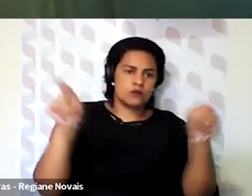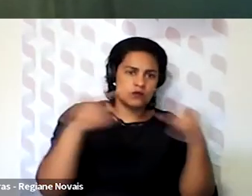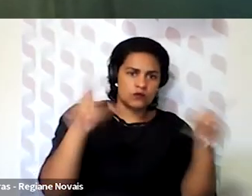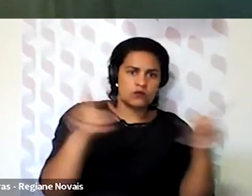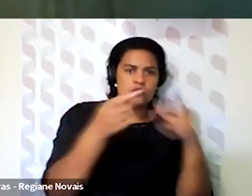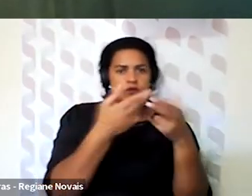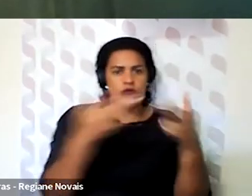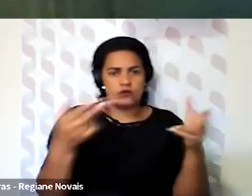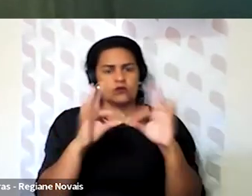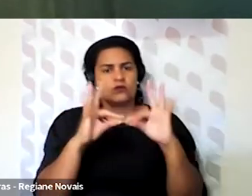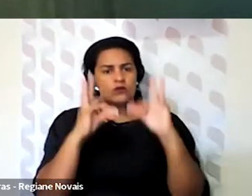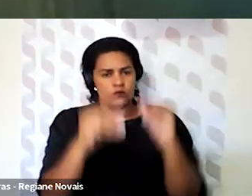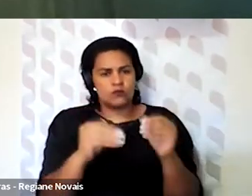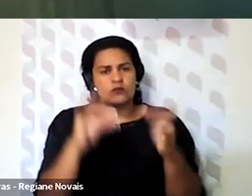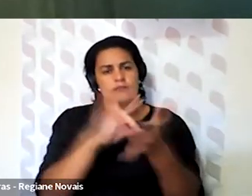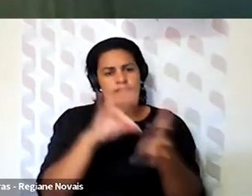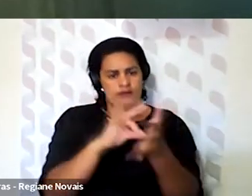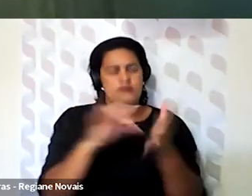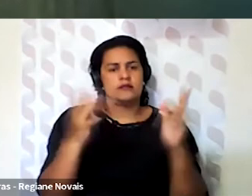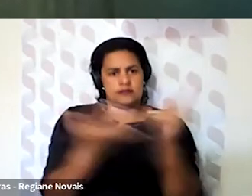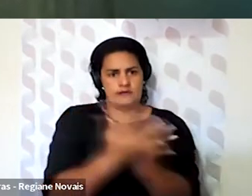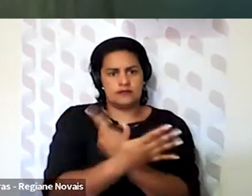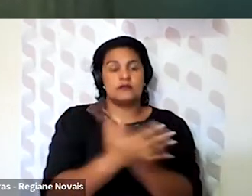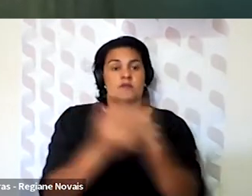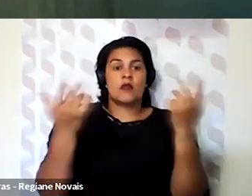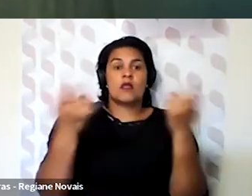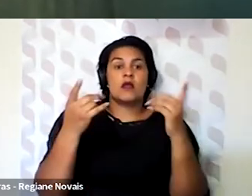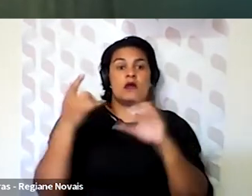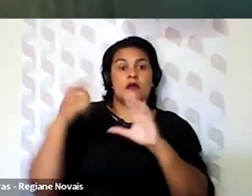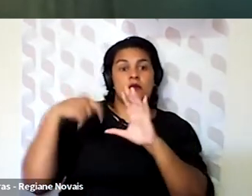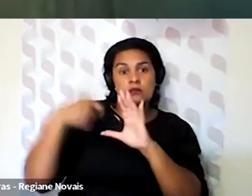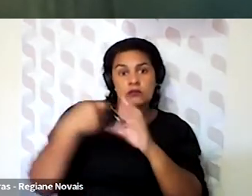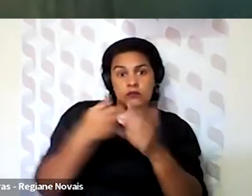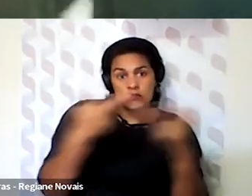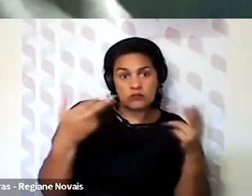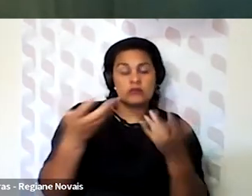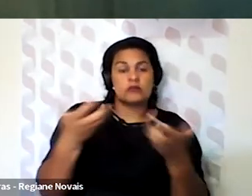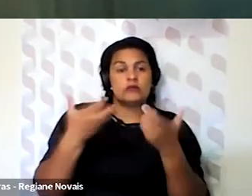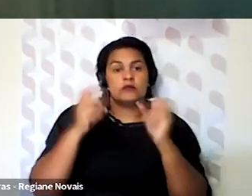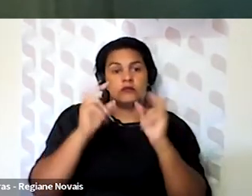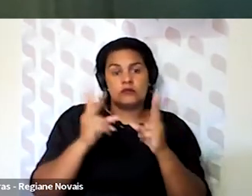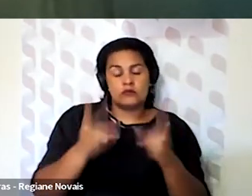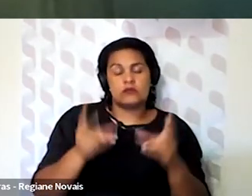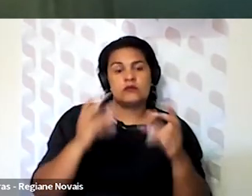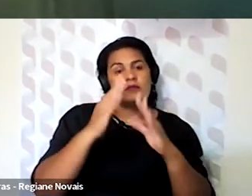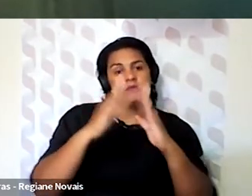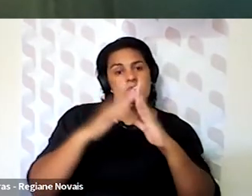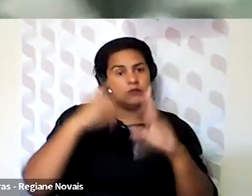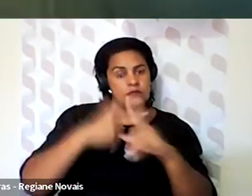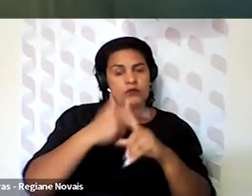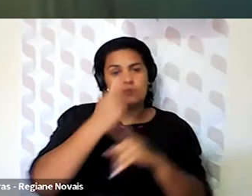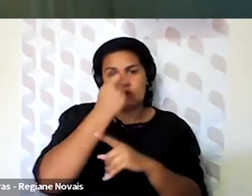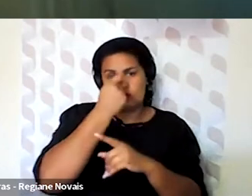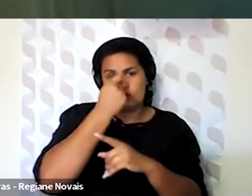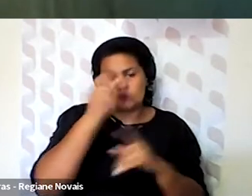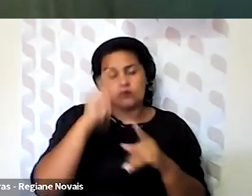popular. Então, as grandes gravadoras começam a ter selos evangélicos e tudo isso vai trazendo a